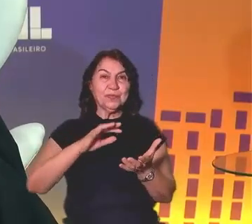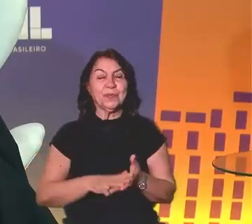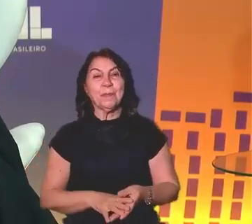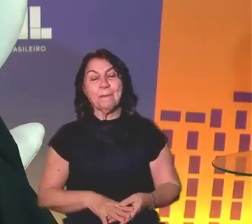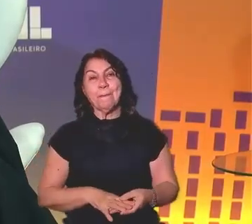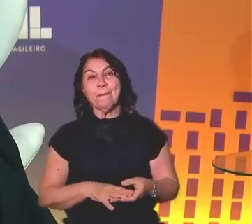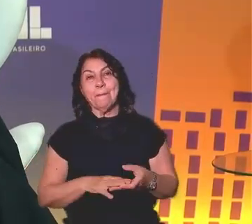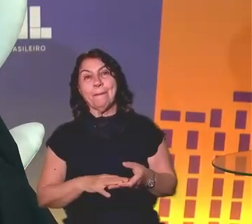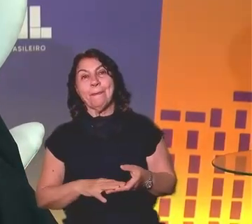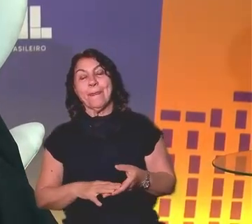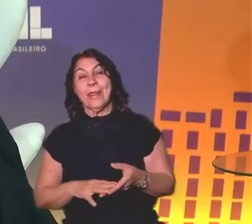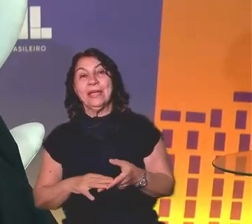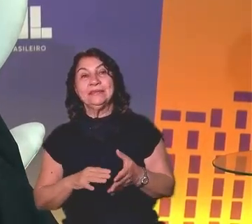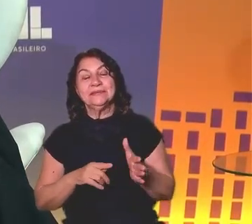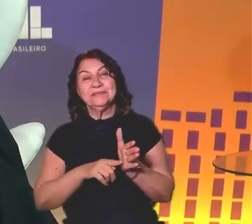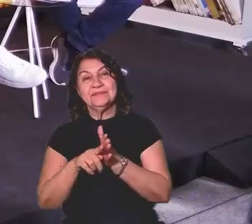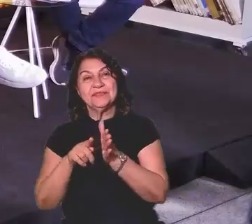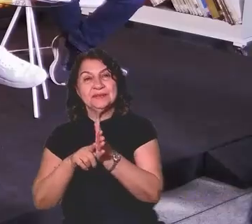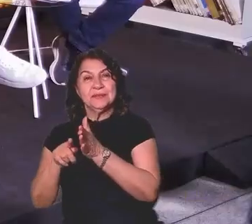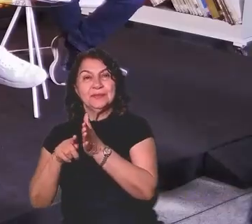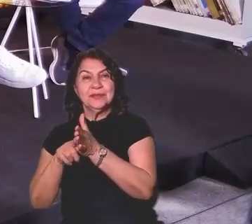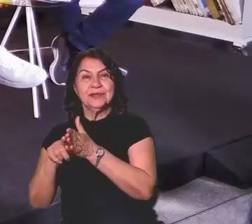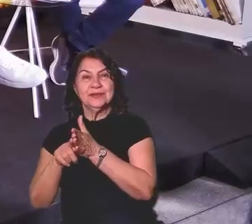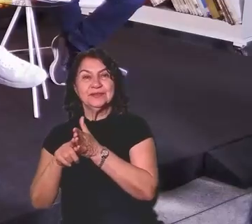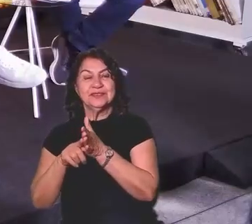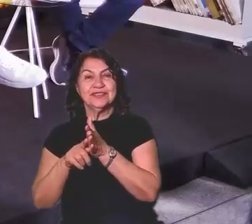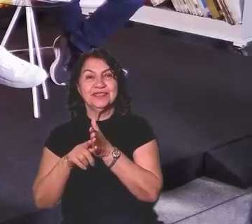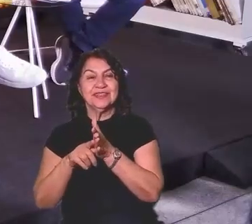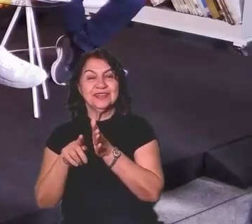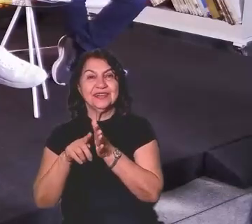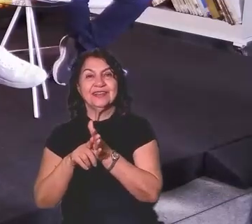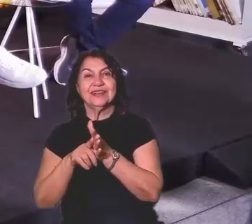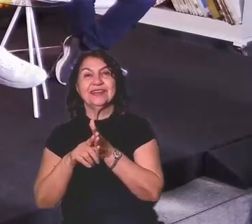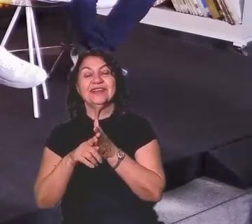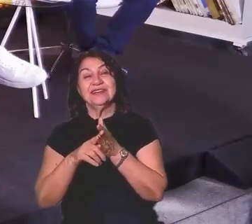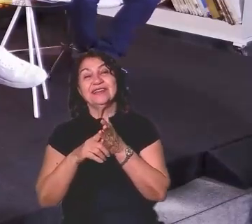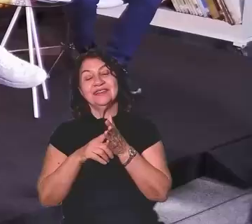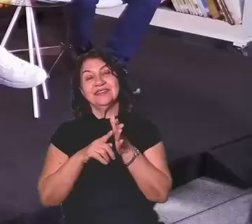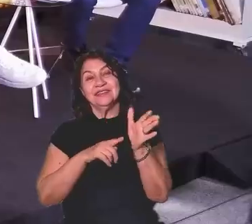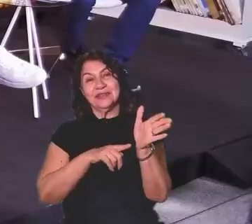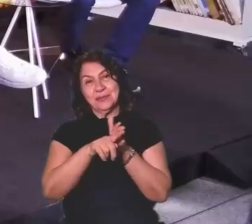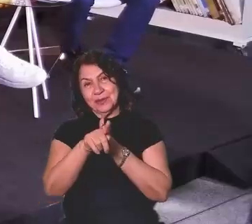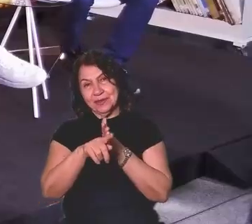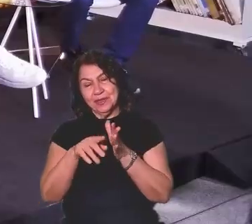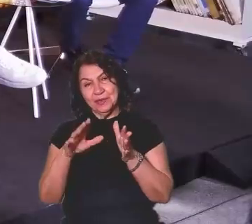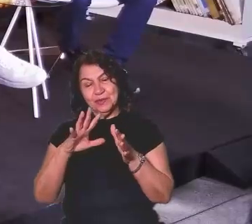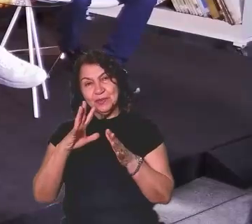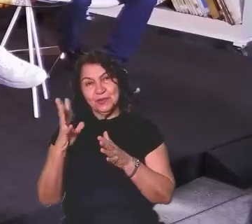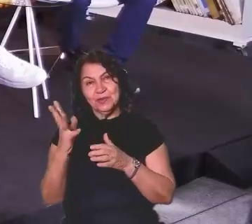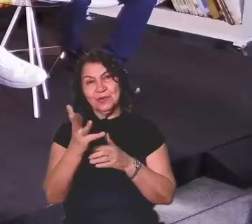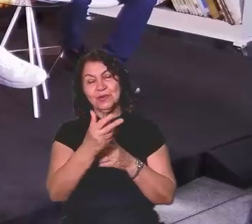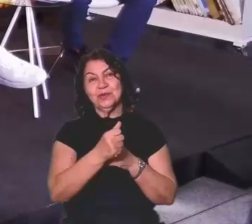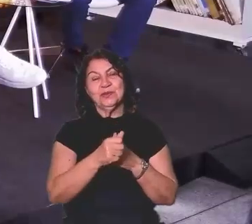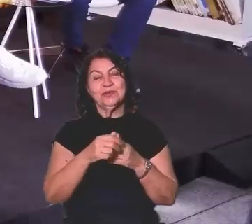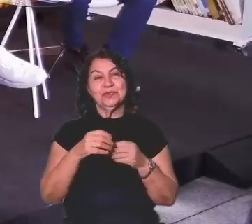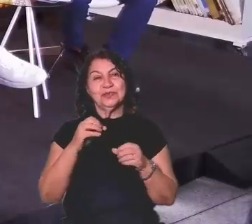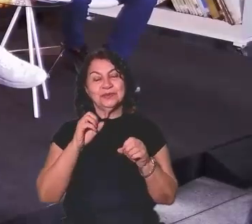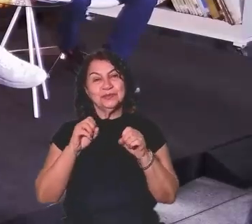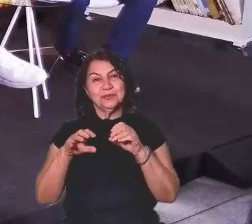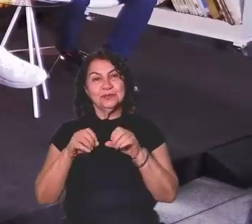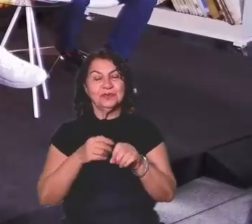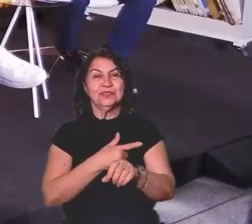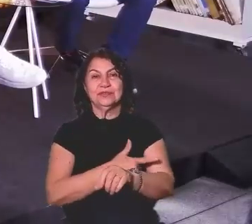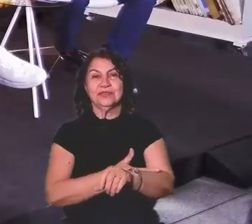Maravilha. Bom, todas as perguntas que eu fiz aqui na minha colinha, de certa forma, já foram contempladas. Sobre educação, sobre arte,